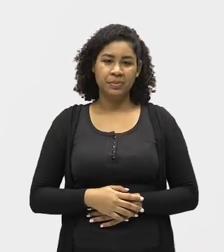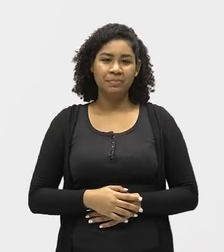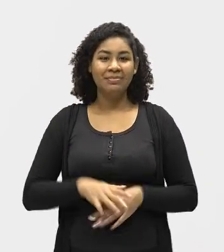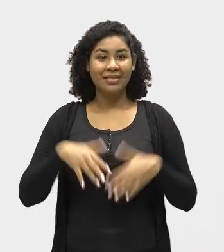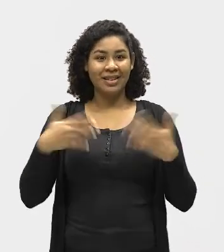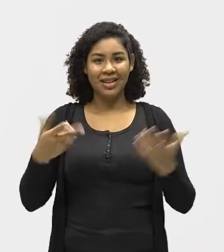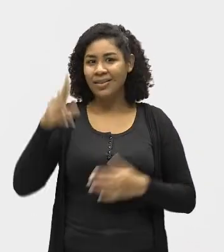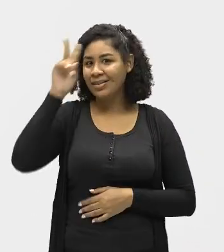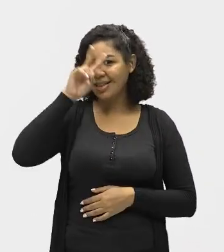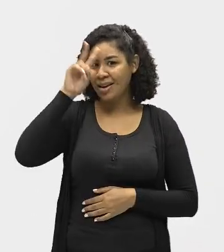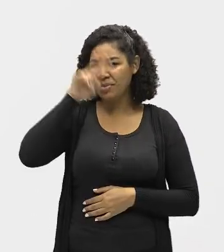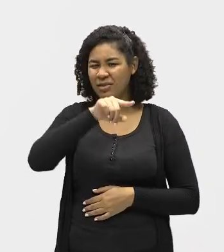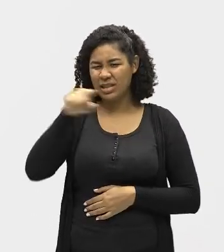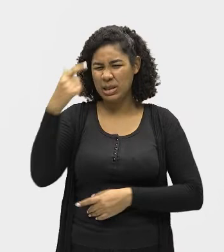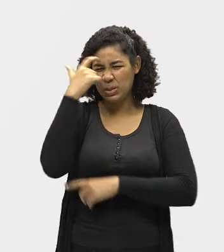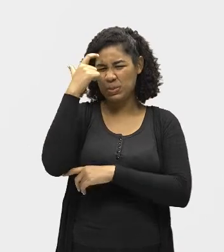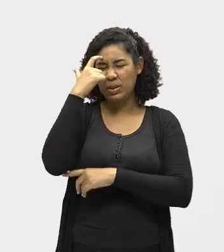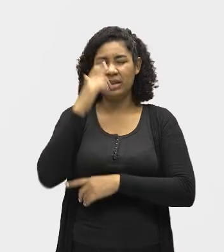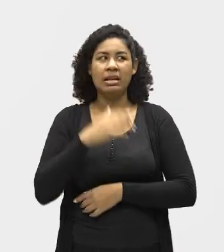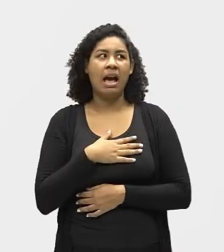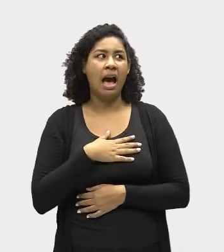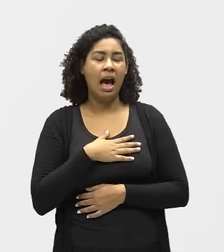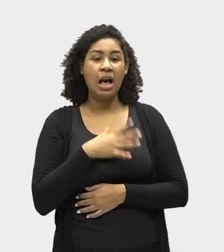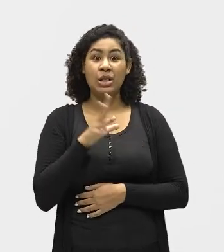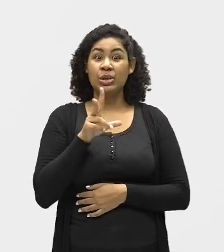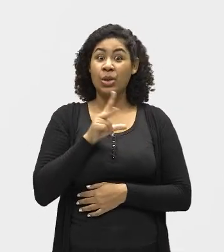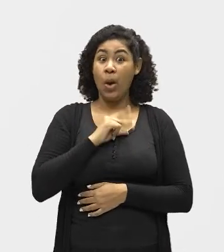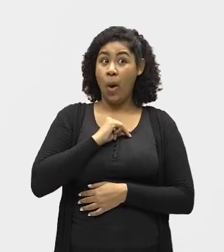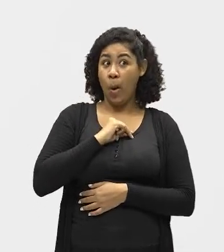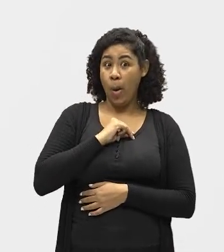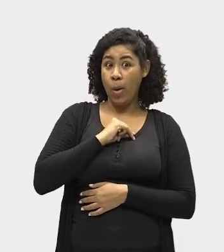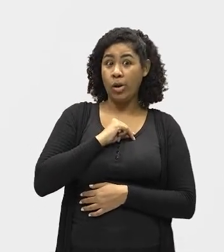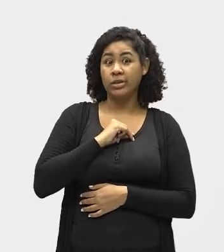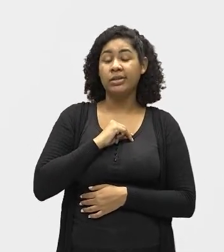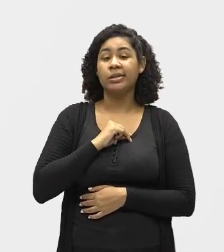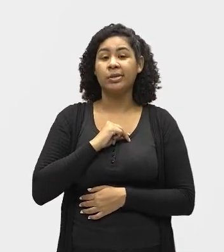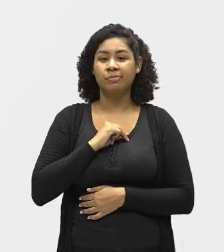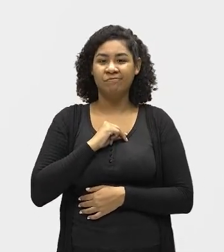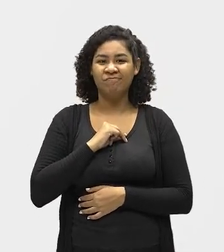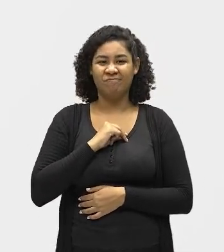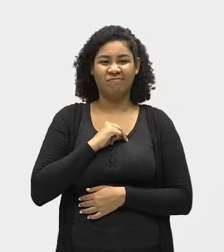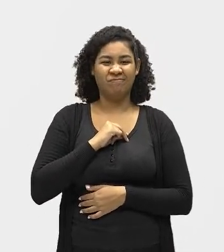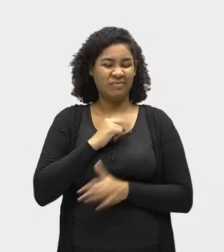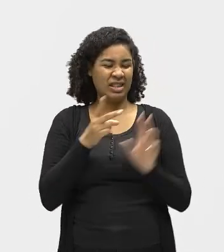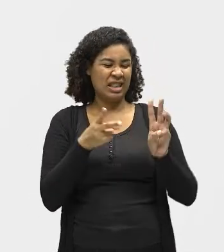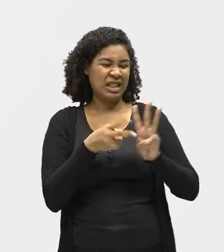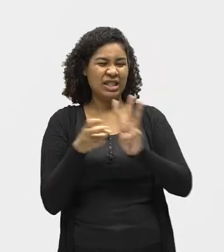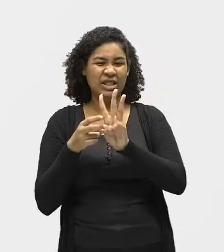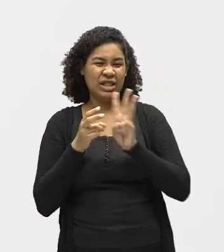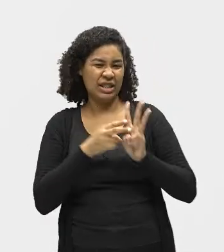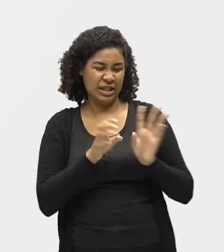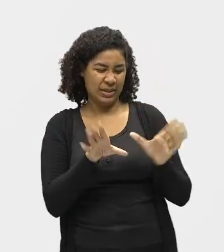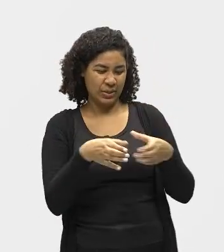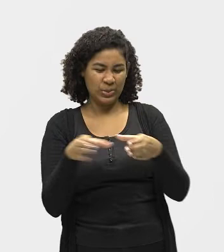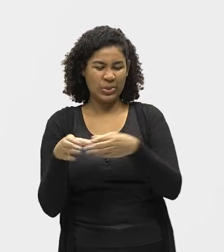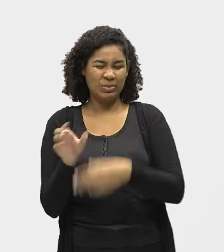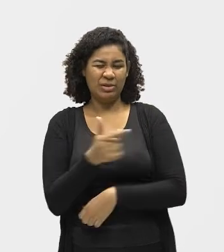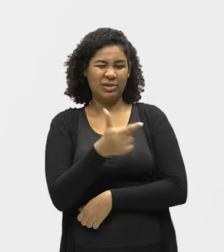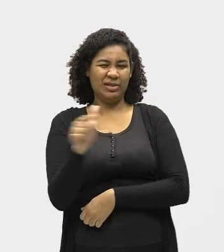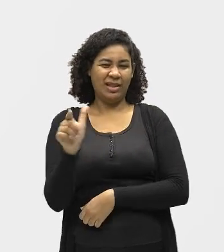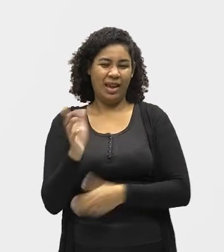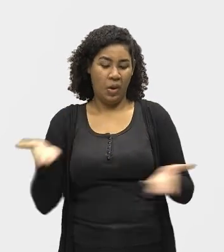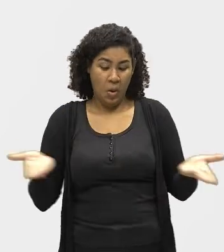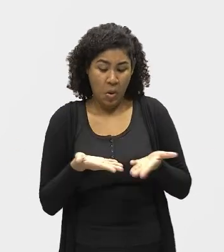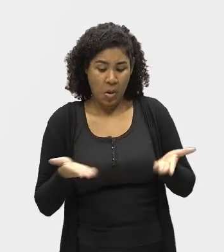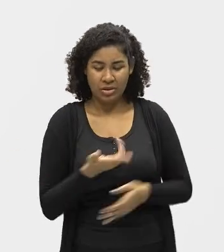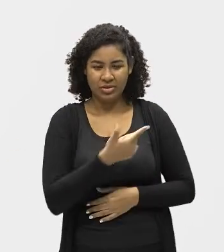do que a gente pode pensar, nossa, nem existem mais indígenas, nem existe mais a fala